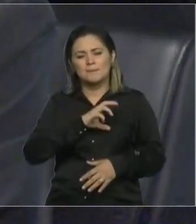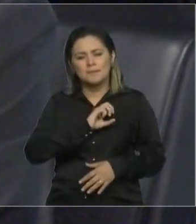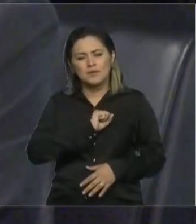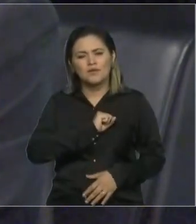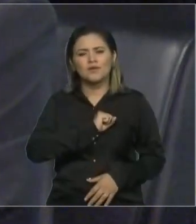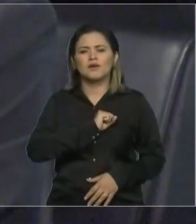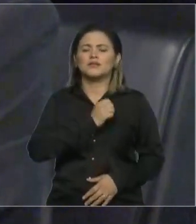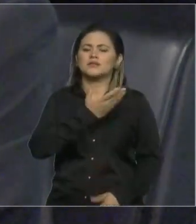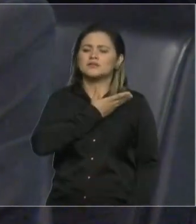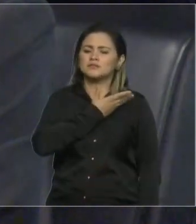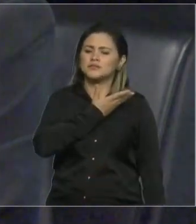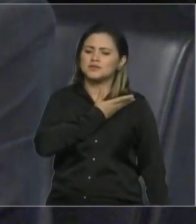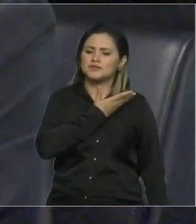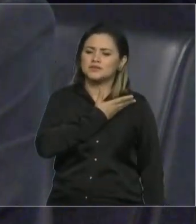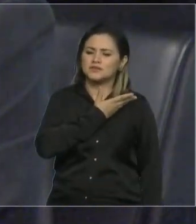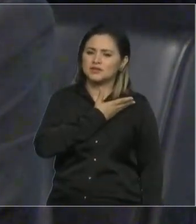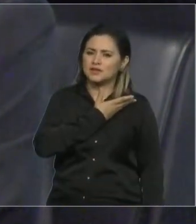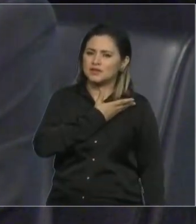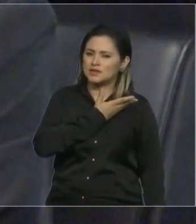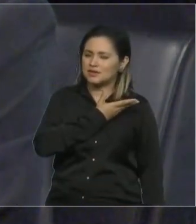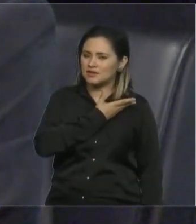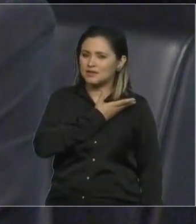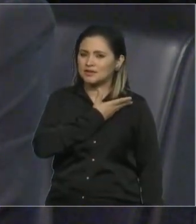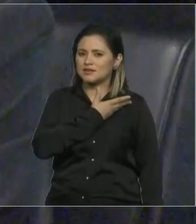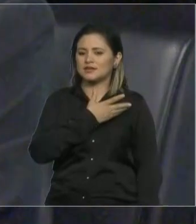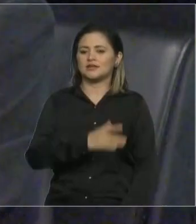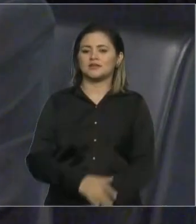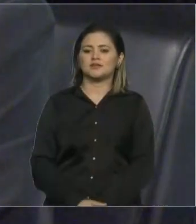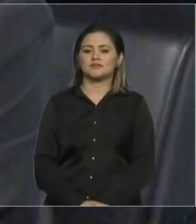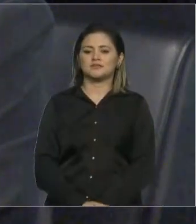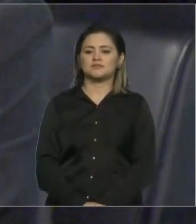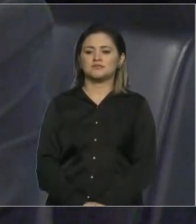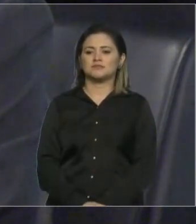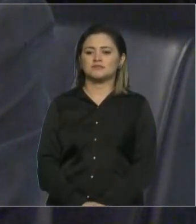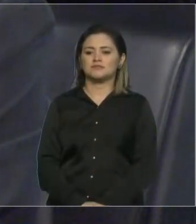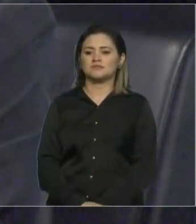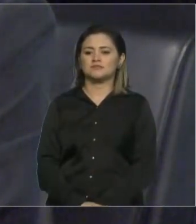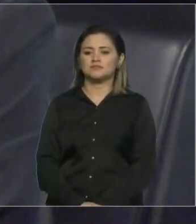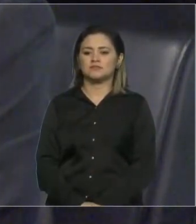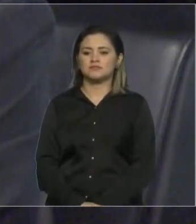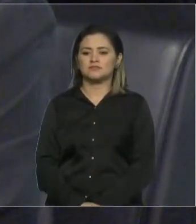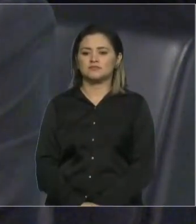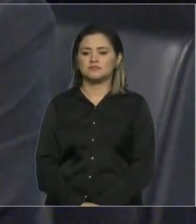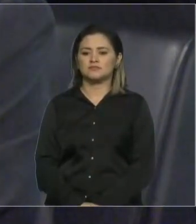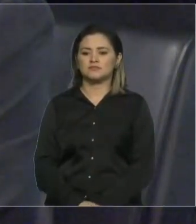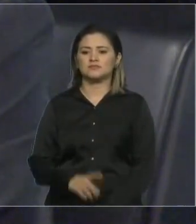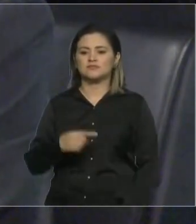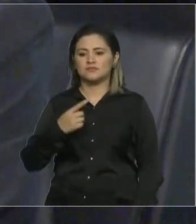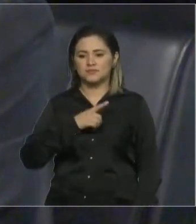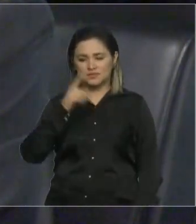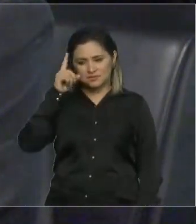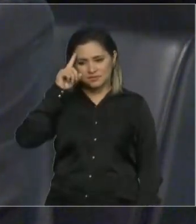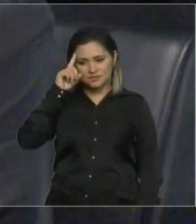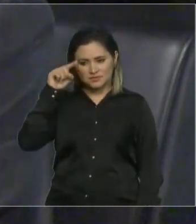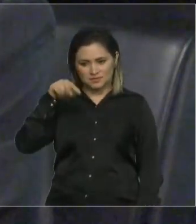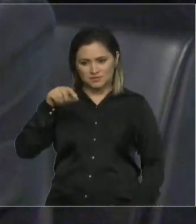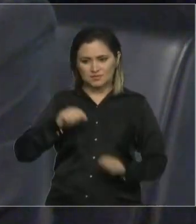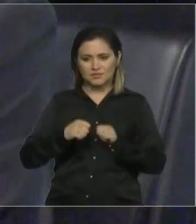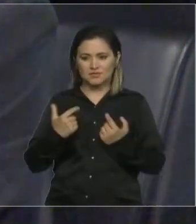da amizade, da admiração que a gente tem todos os dias aqui na casa.